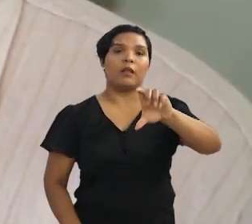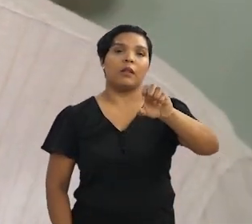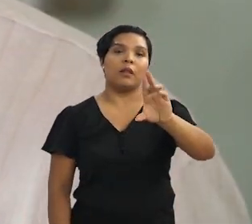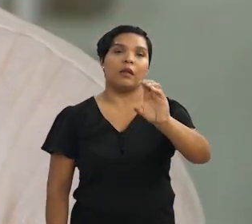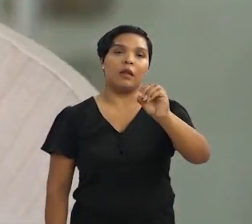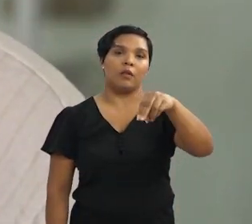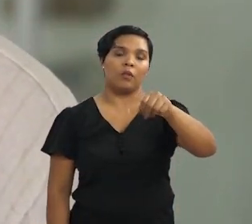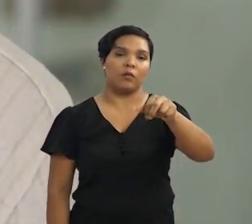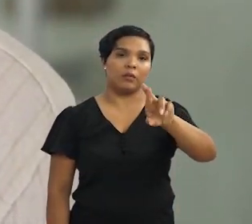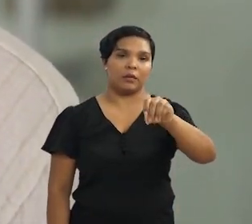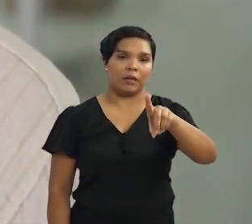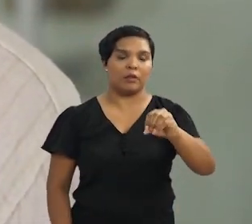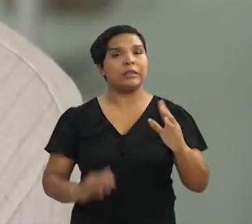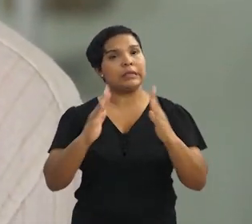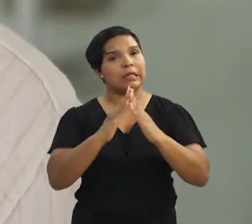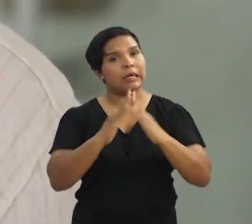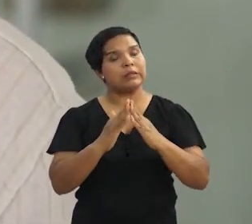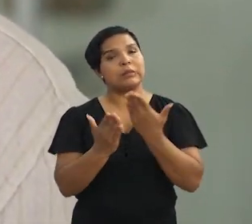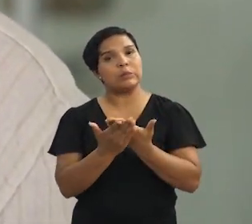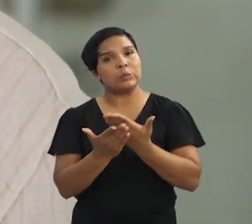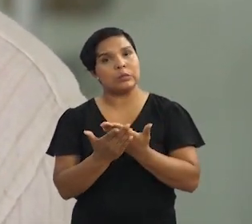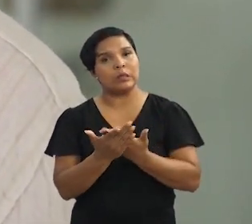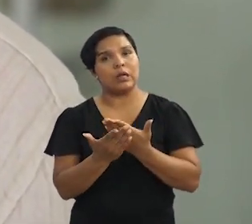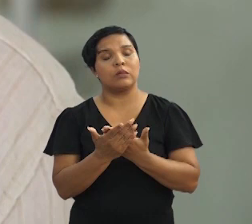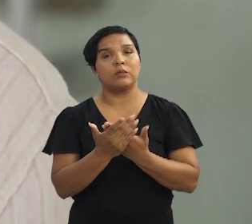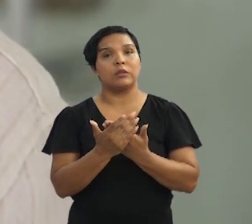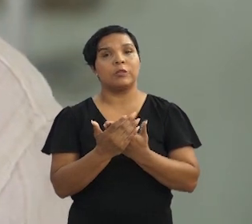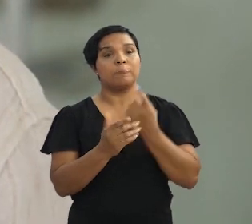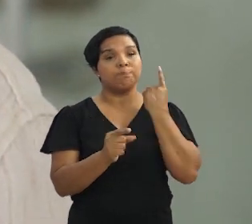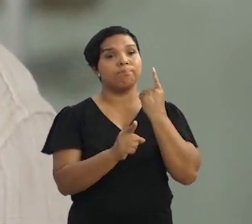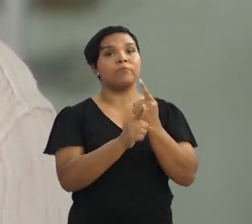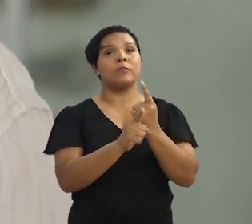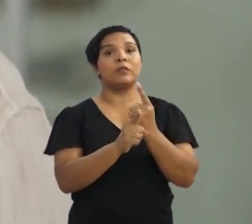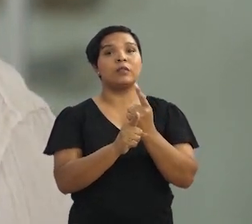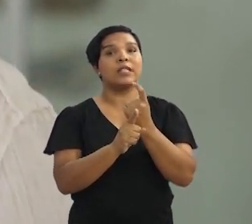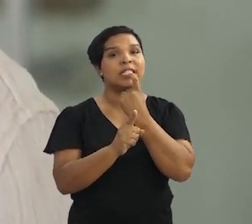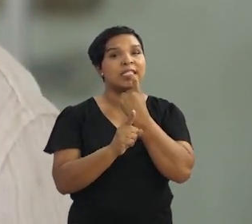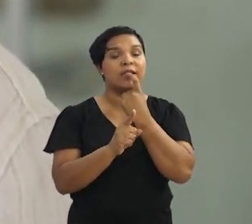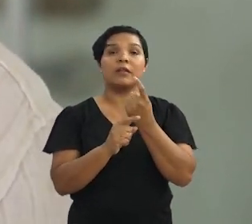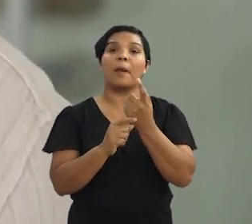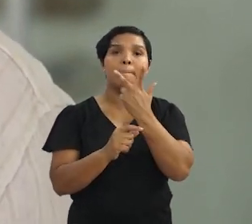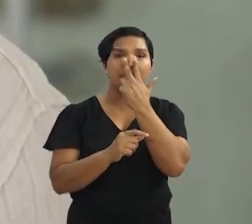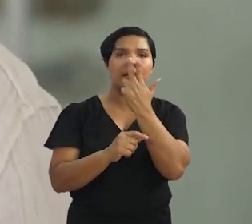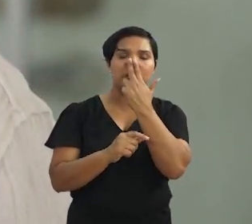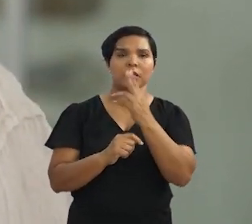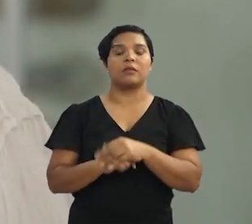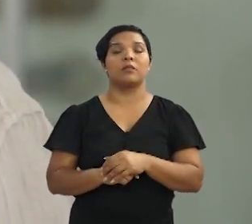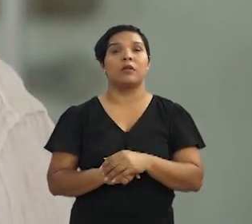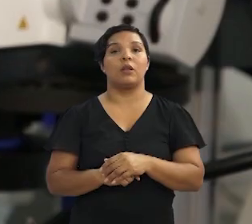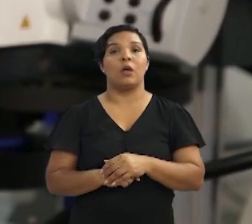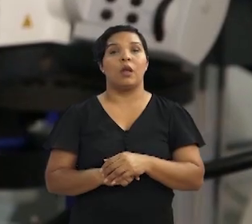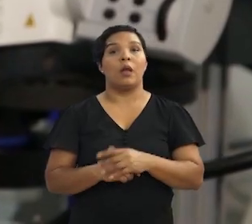Marinho, né, em casa estudando os dinossauros, se deparou com um trabalho que tinha uma vértebra muito